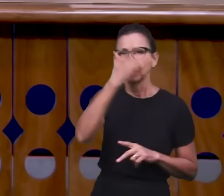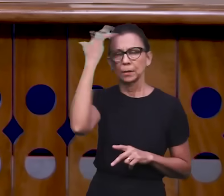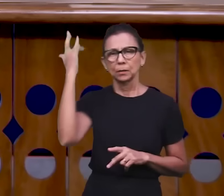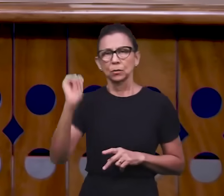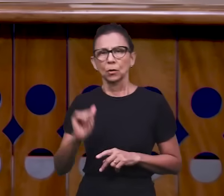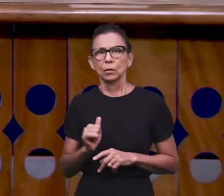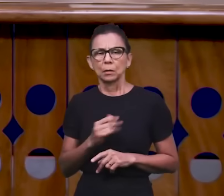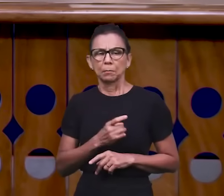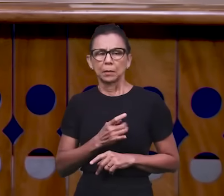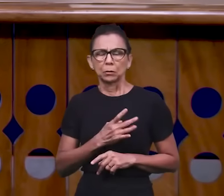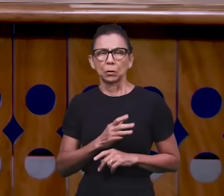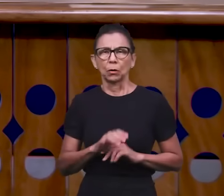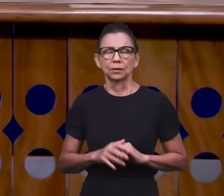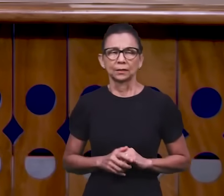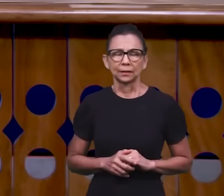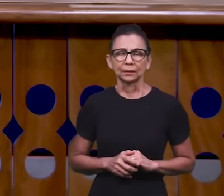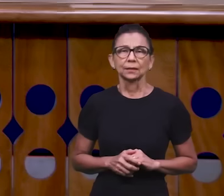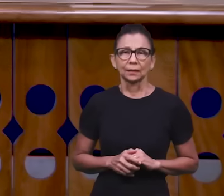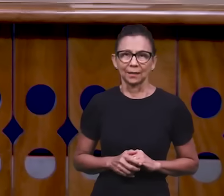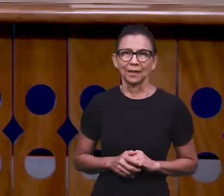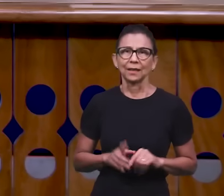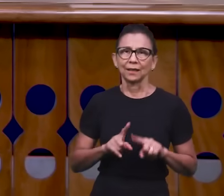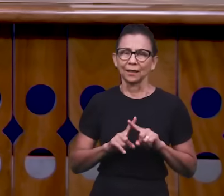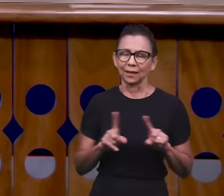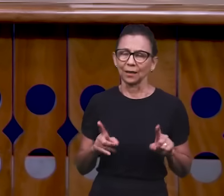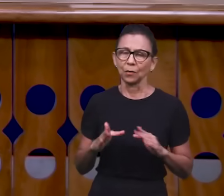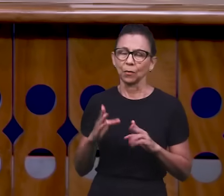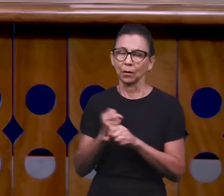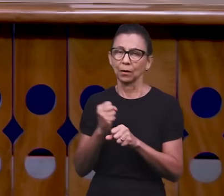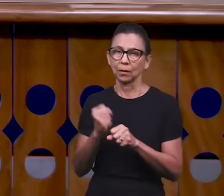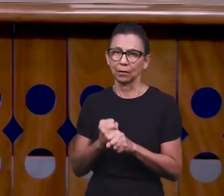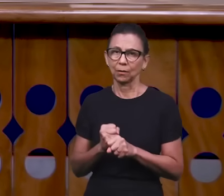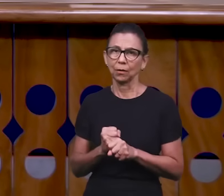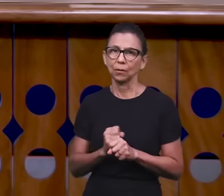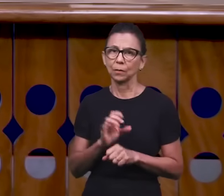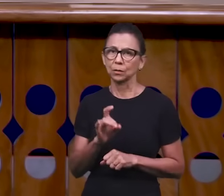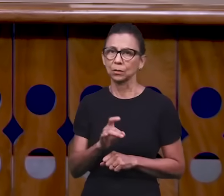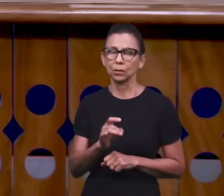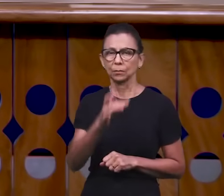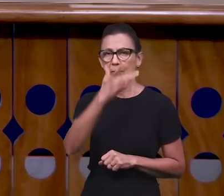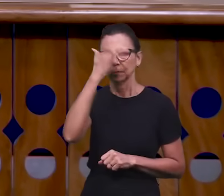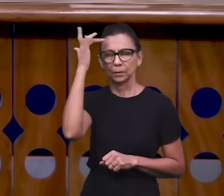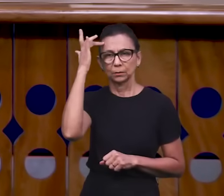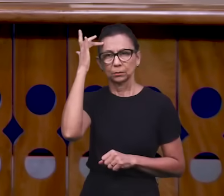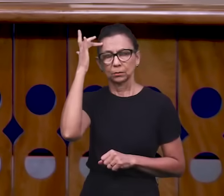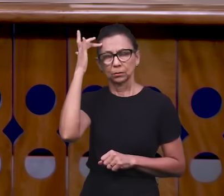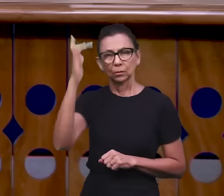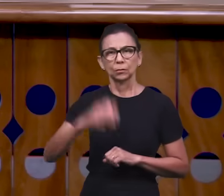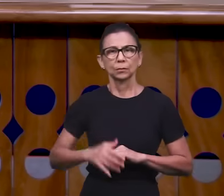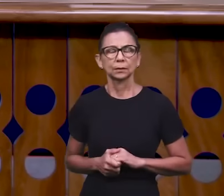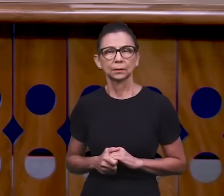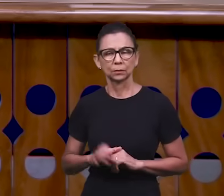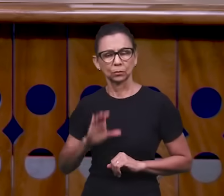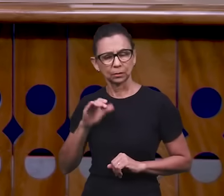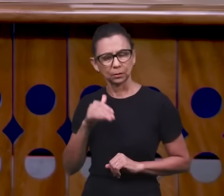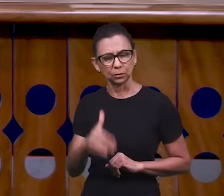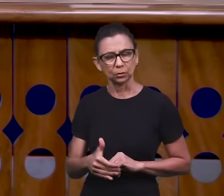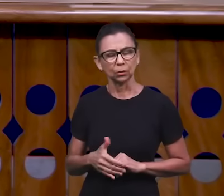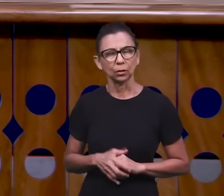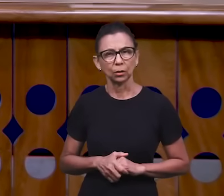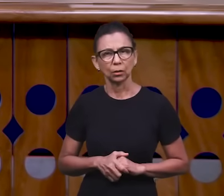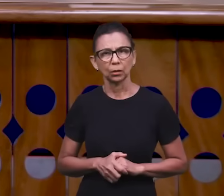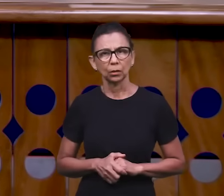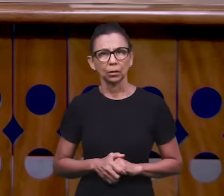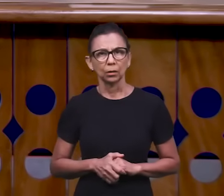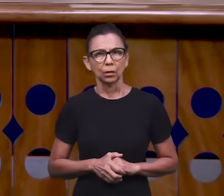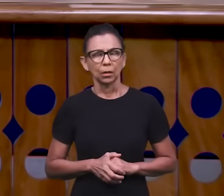os medrosos, não. Ela é para os valentes. O valente é aquele que está em Cristo. A expressão de Joel, capítulo 3, verso 10, ele diz assim,